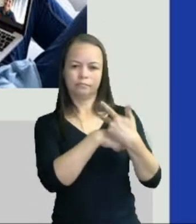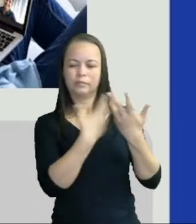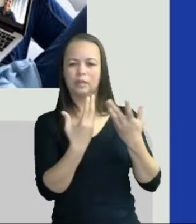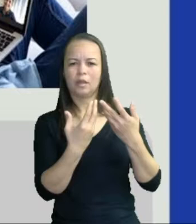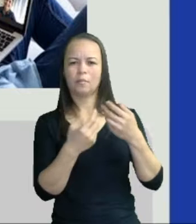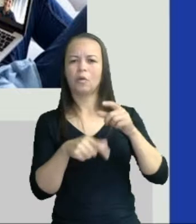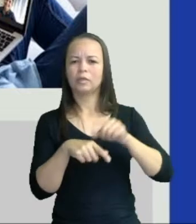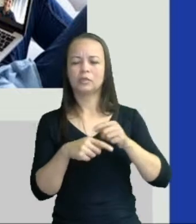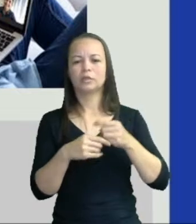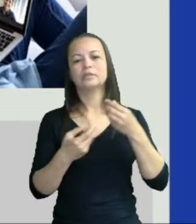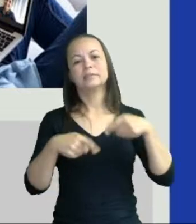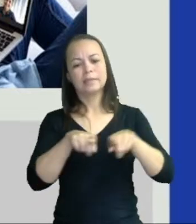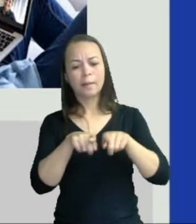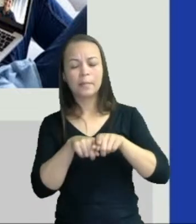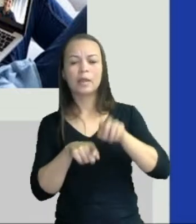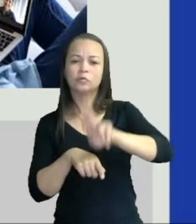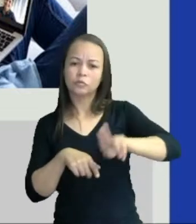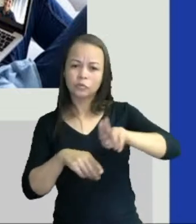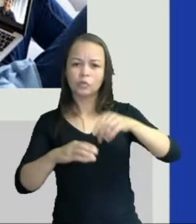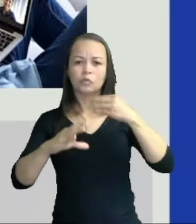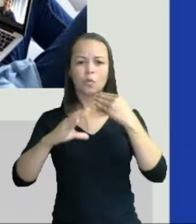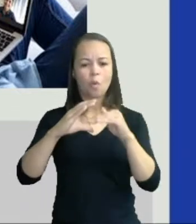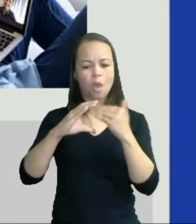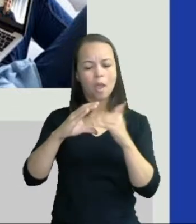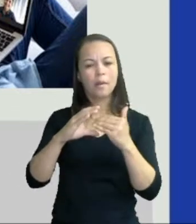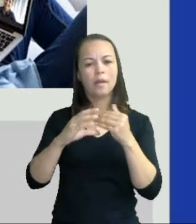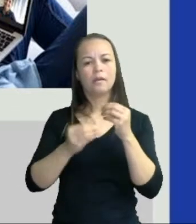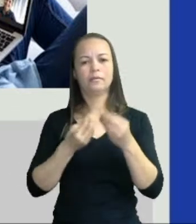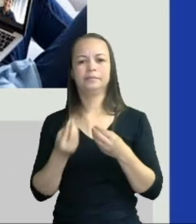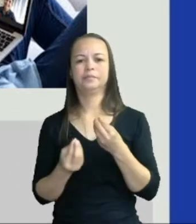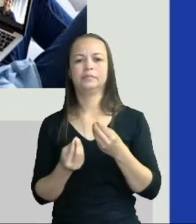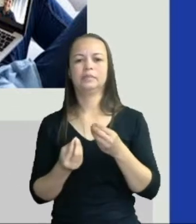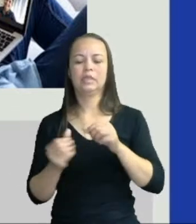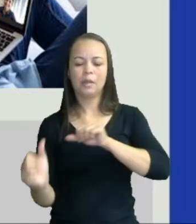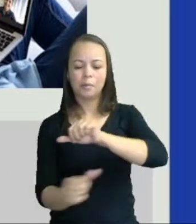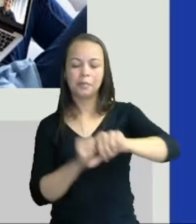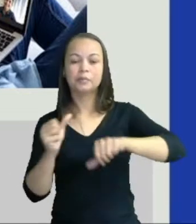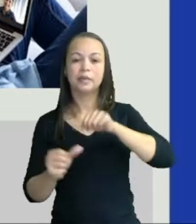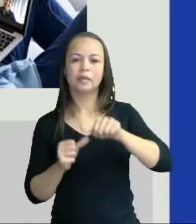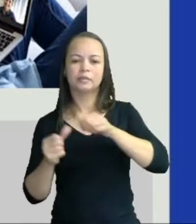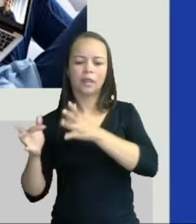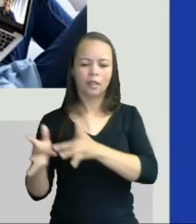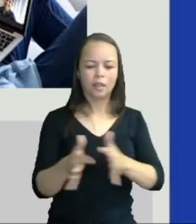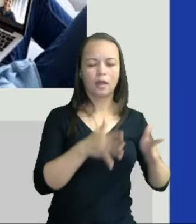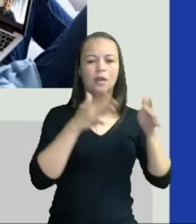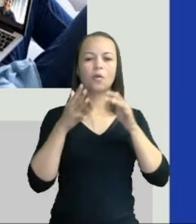meio dos e-mails. Esses tipos de mudanças também ocorreram com